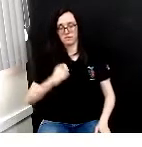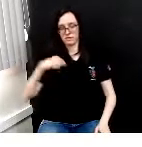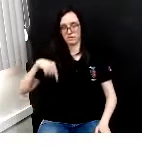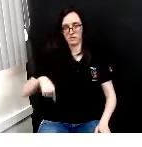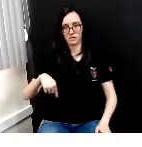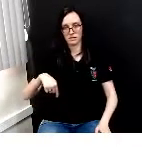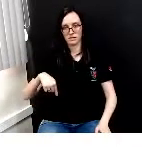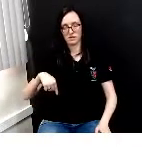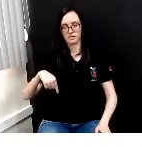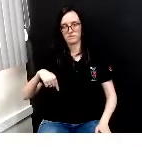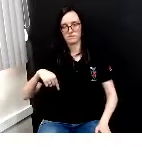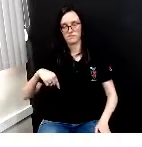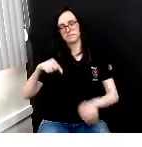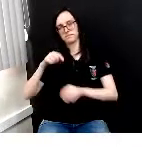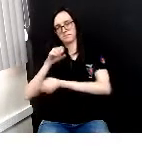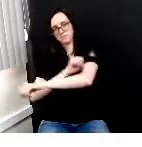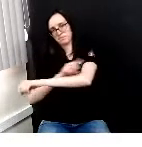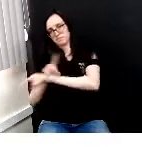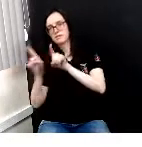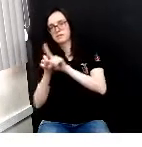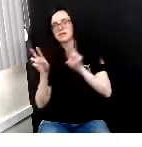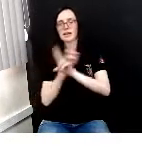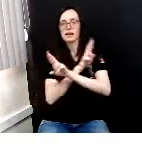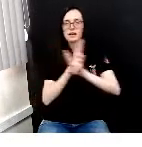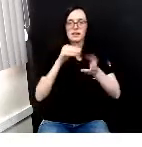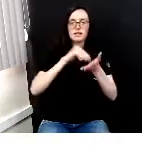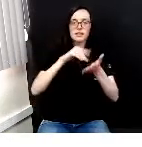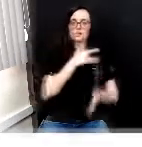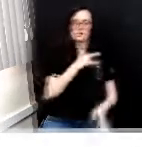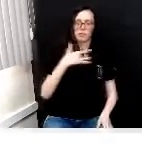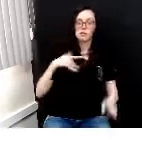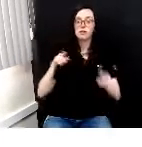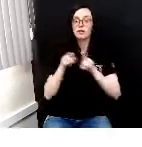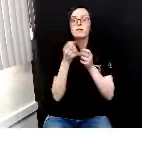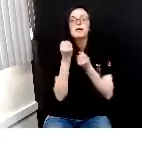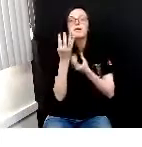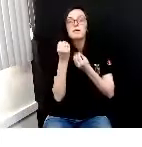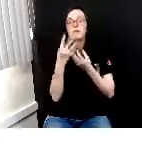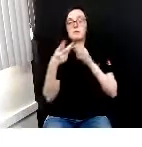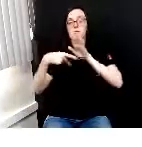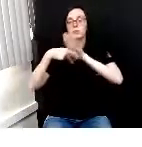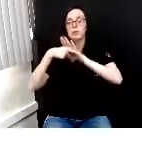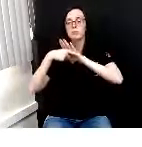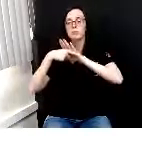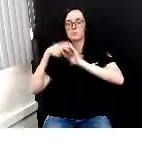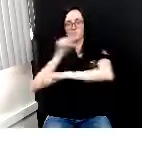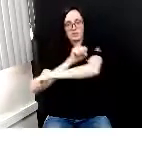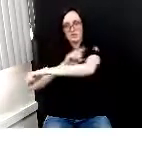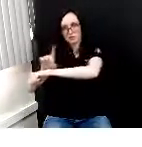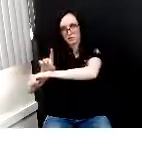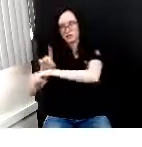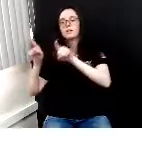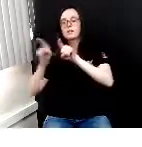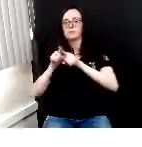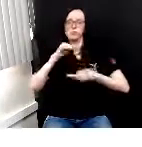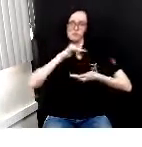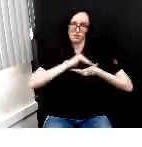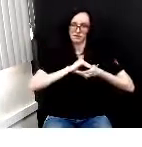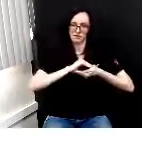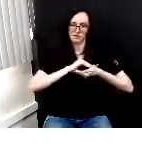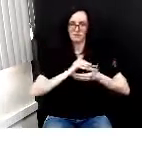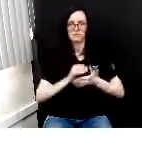de Estado da Saúde, assim como as orientações fornecidas pela Secretaria de Educação e a Defesa